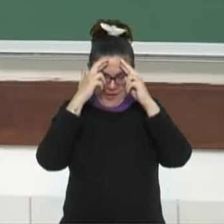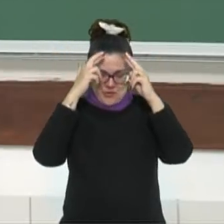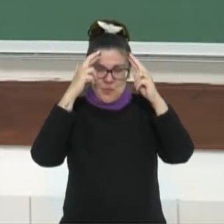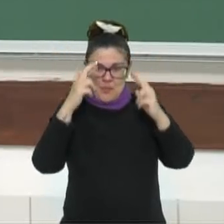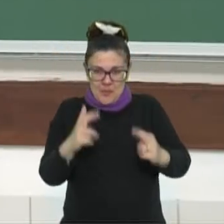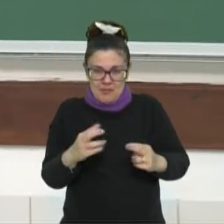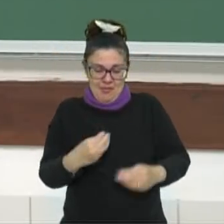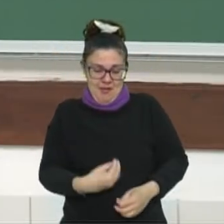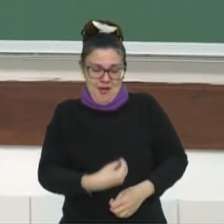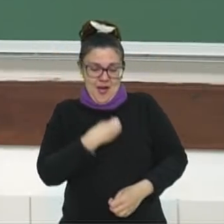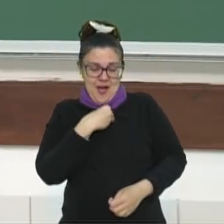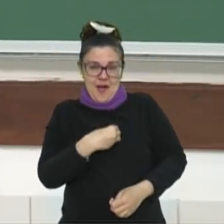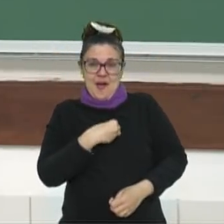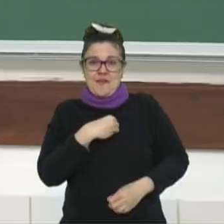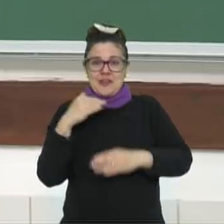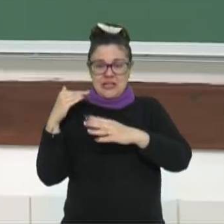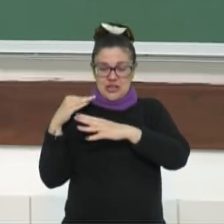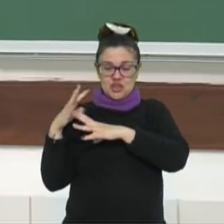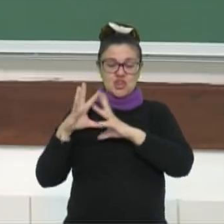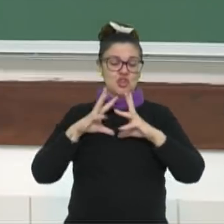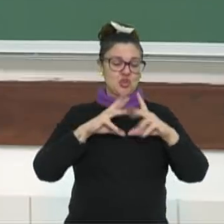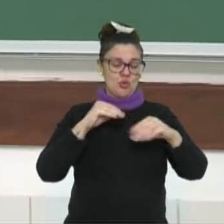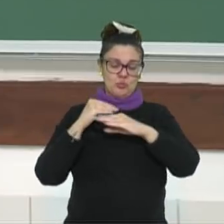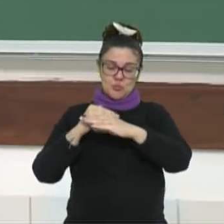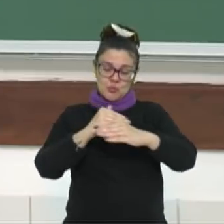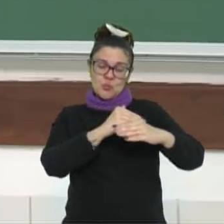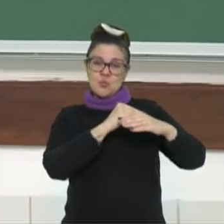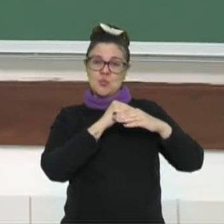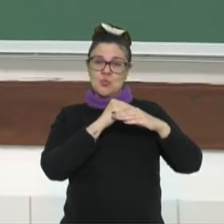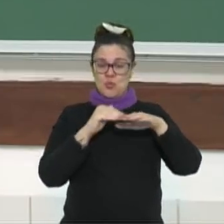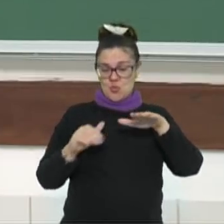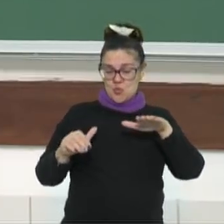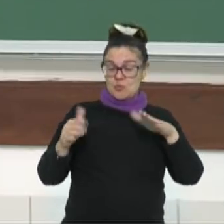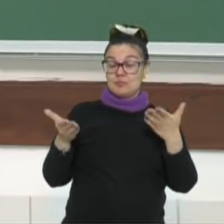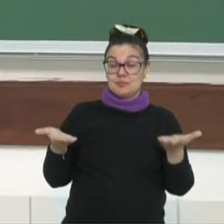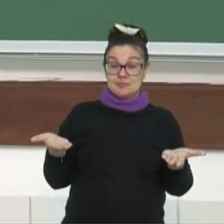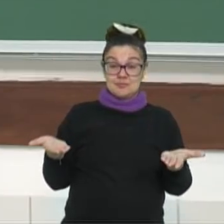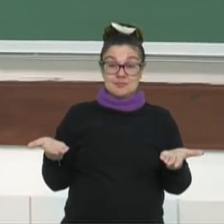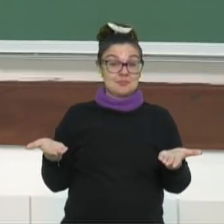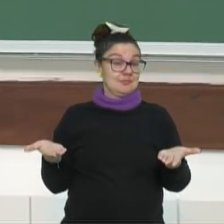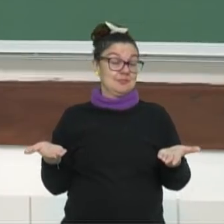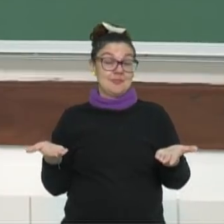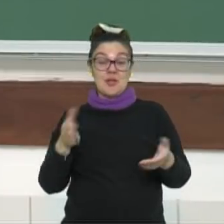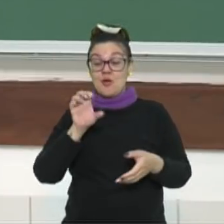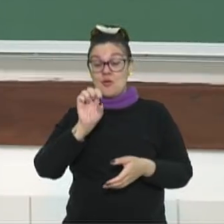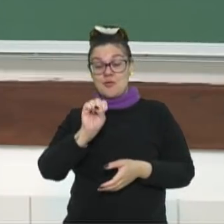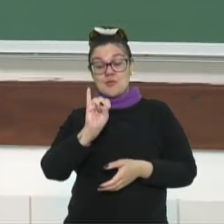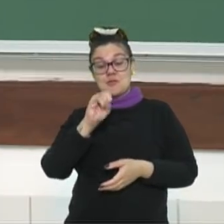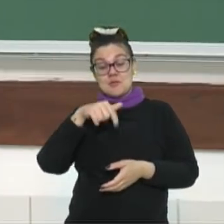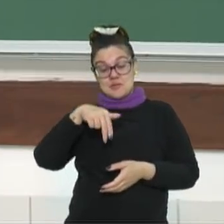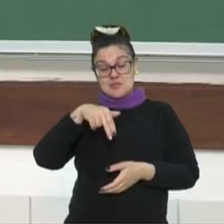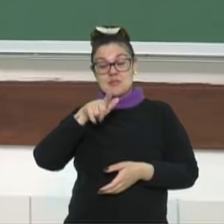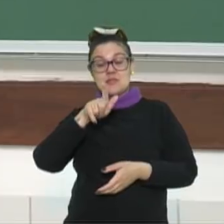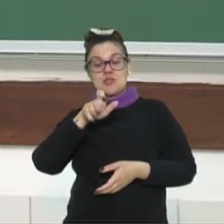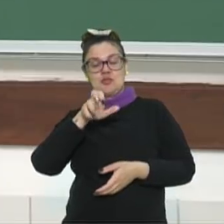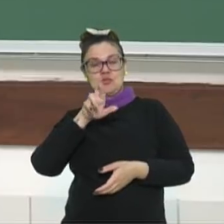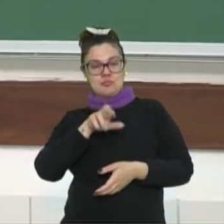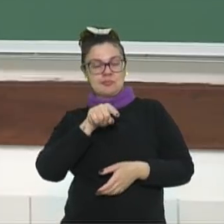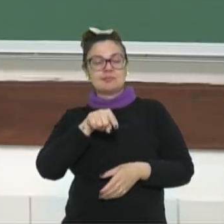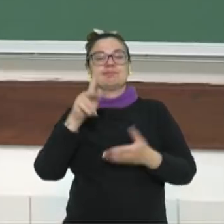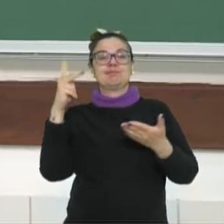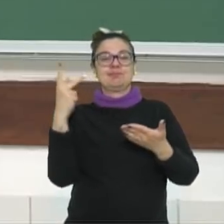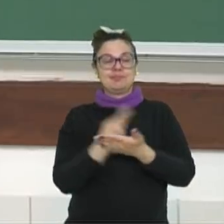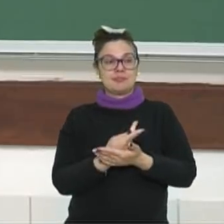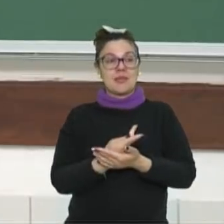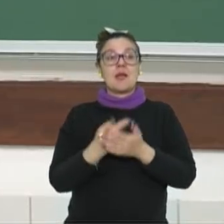vida humana de modo que todos sejam iguais? Ao ver do Peter Singer, tem um equívoco aqui. Então, o que ele nos